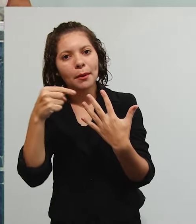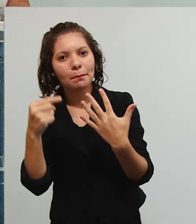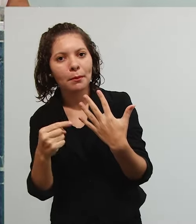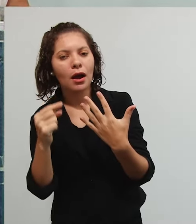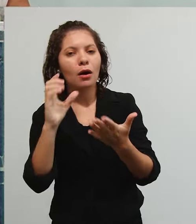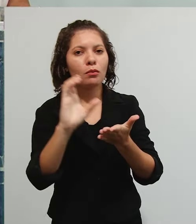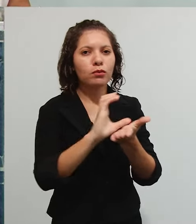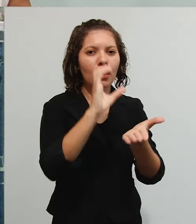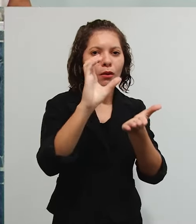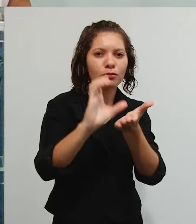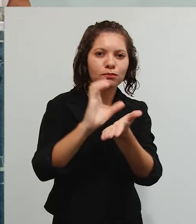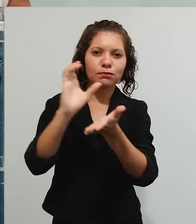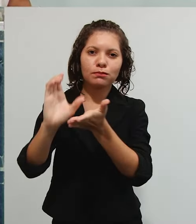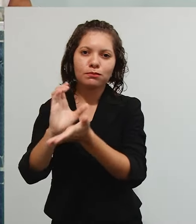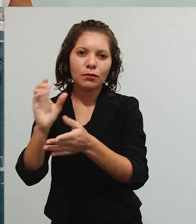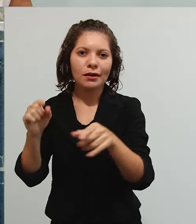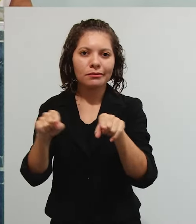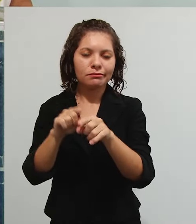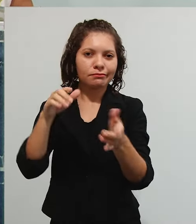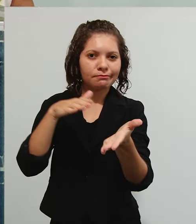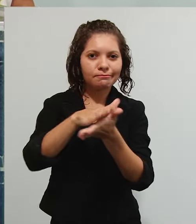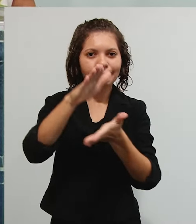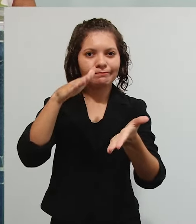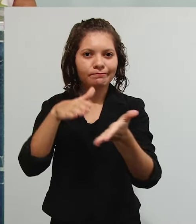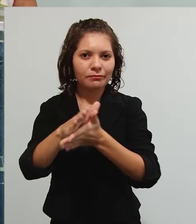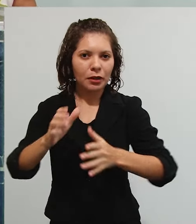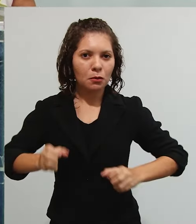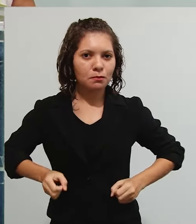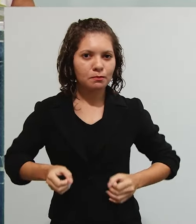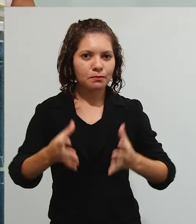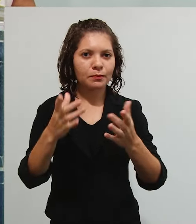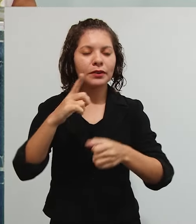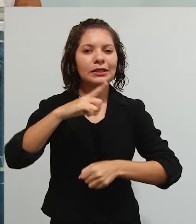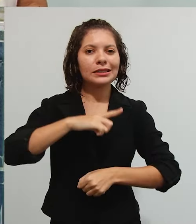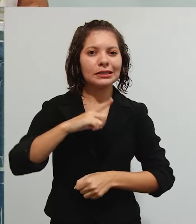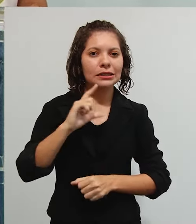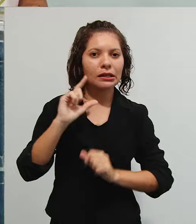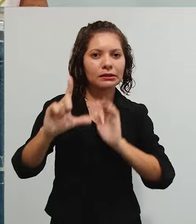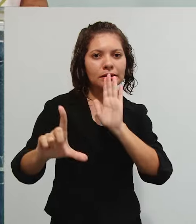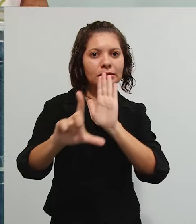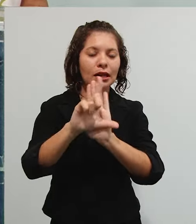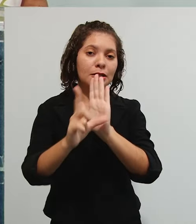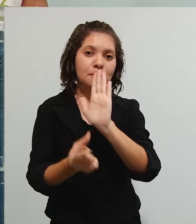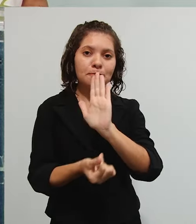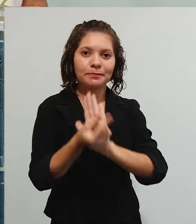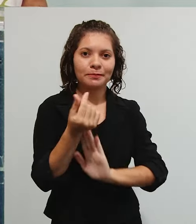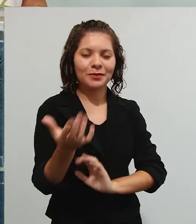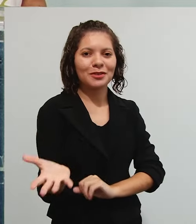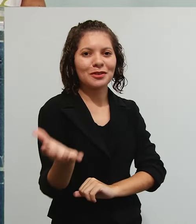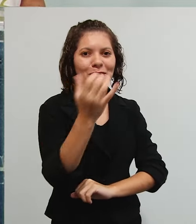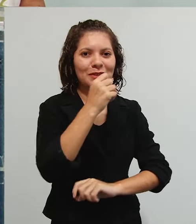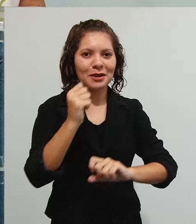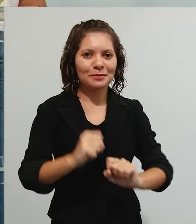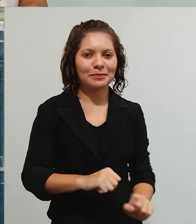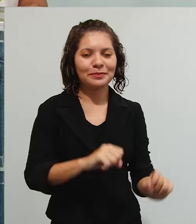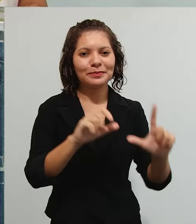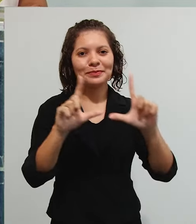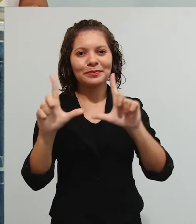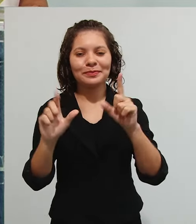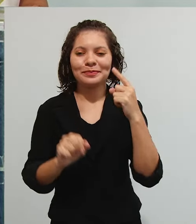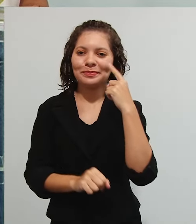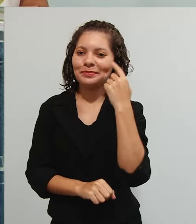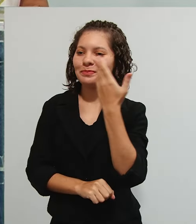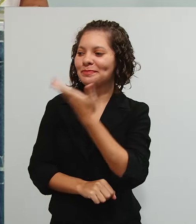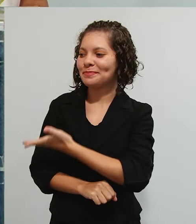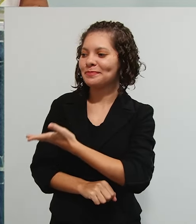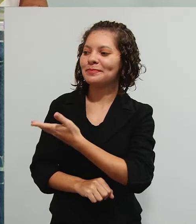sobre a classificação das receitas e despesas que compõem as leis orçamentárias. Bora lá